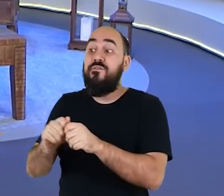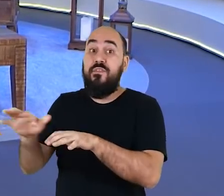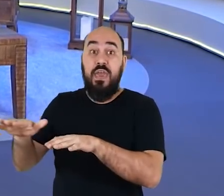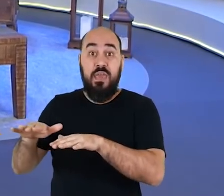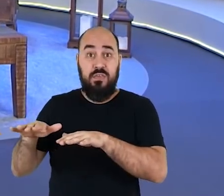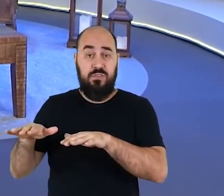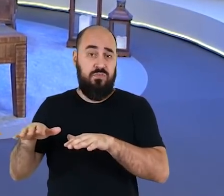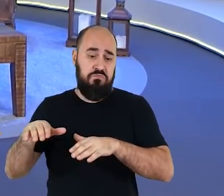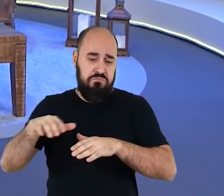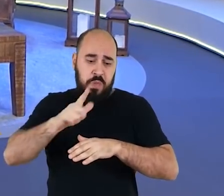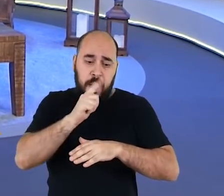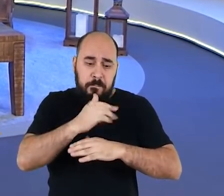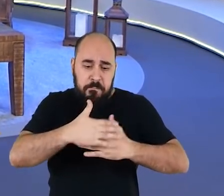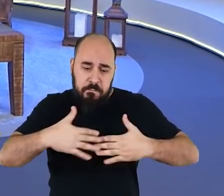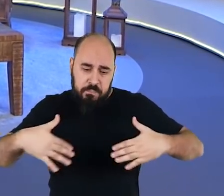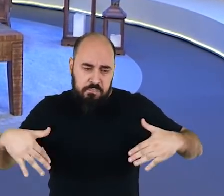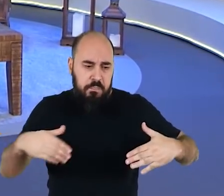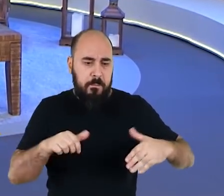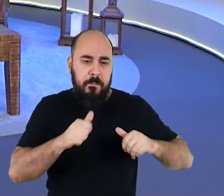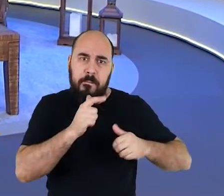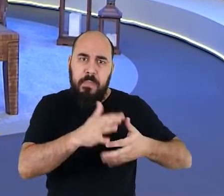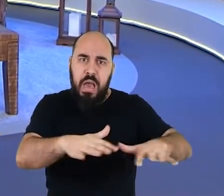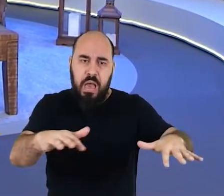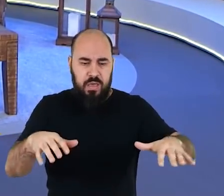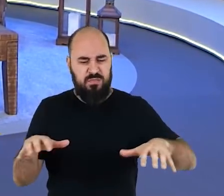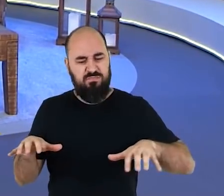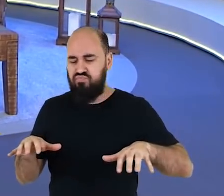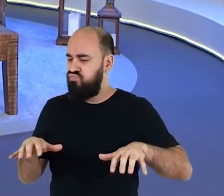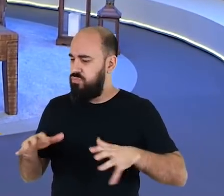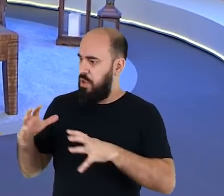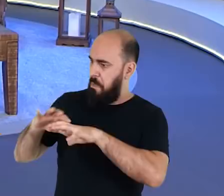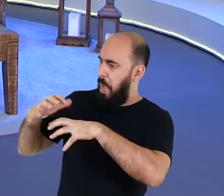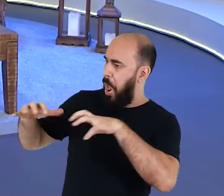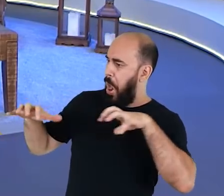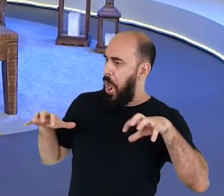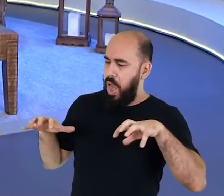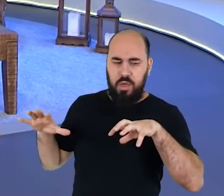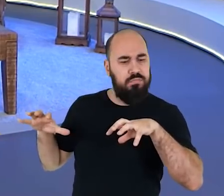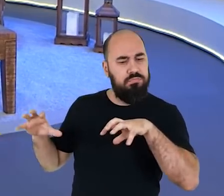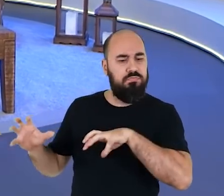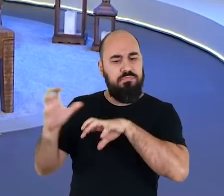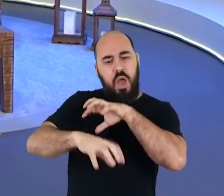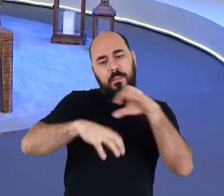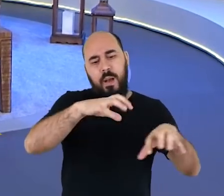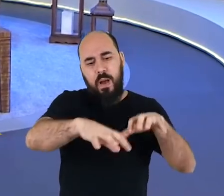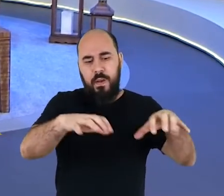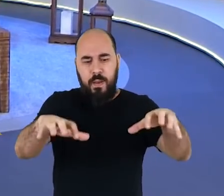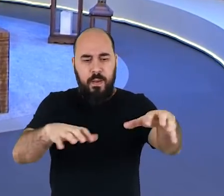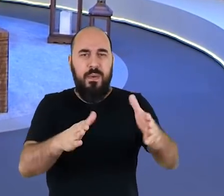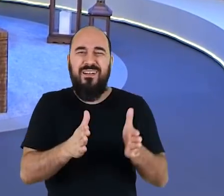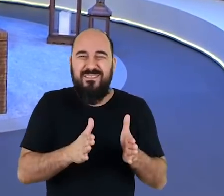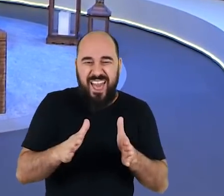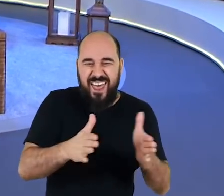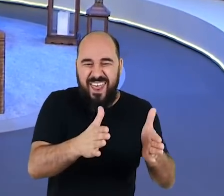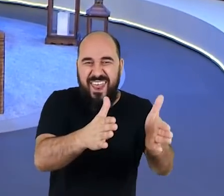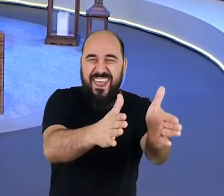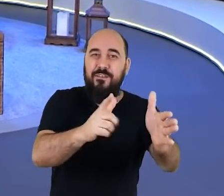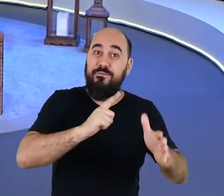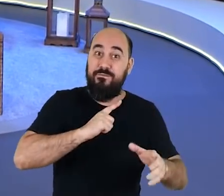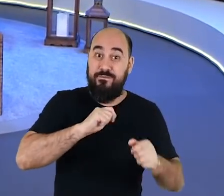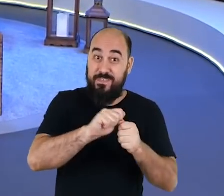um aterro que foi ampliado, sabe com o quê? Com pedras da própria cidade de Tiro, que agora